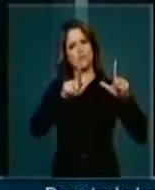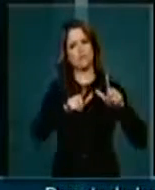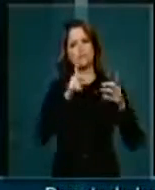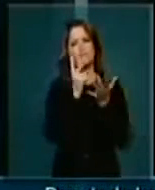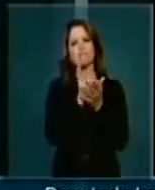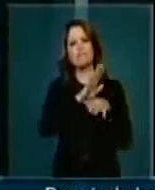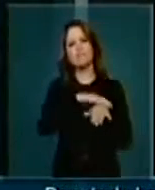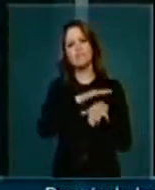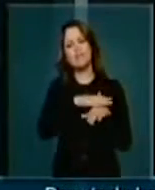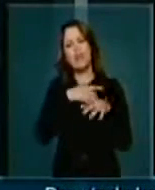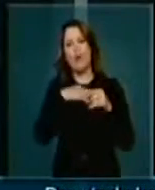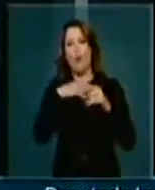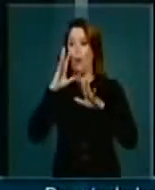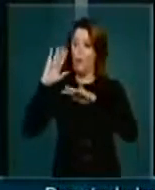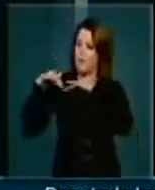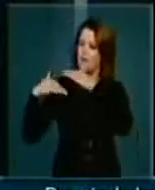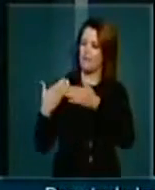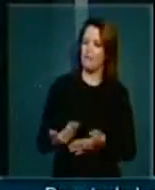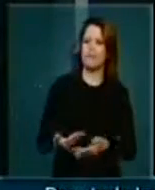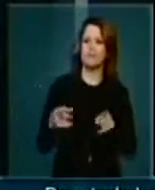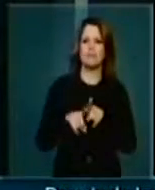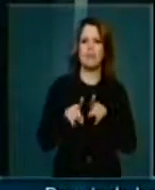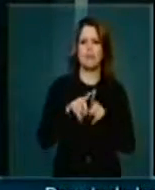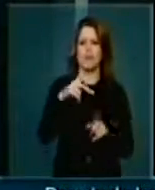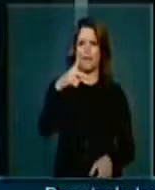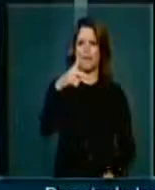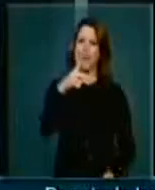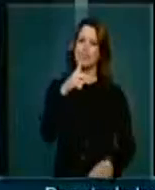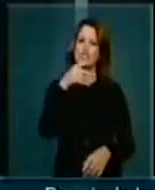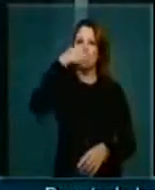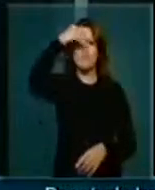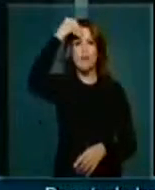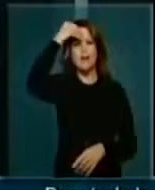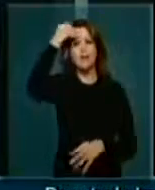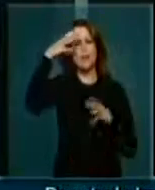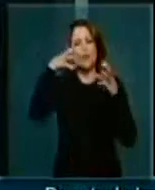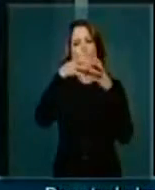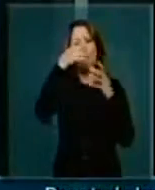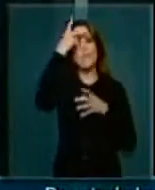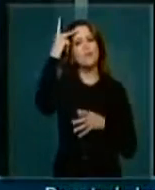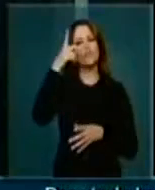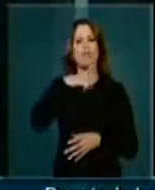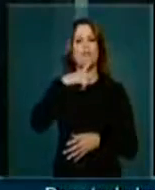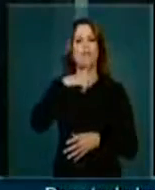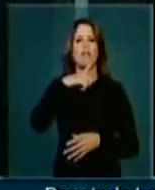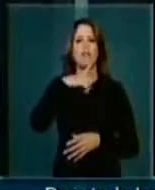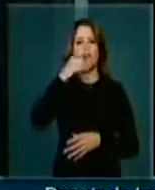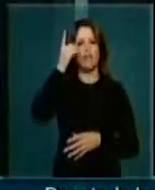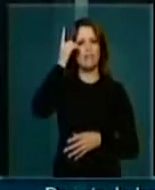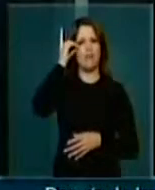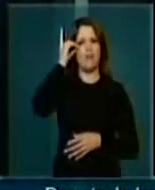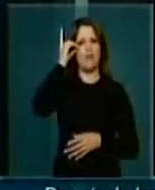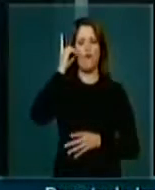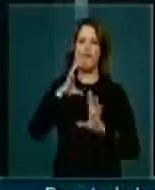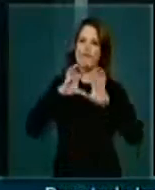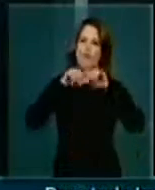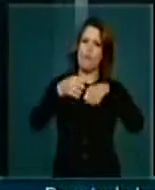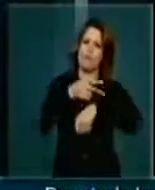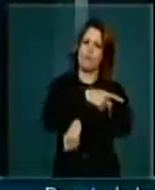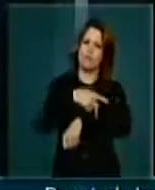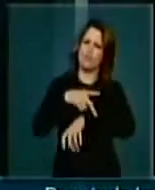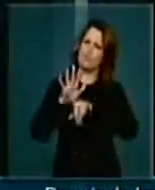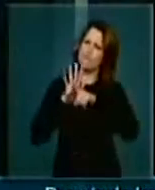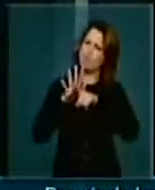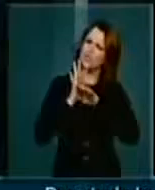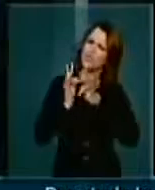ao mesmo tempo ser homenageado também como paraninfo de uma portadora de síndrome de Down, mostrando